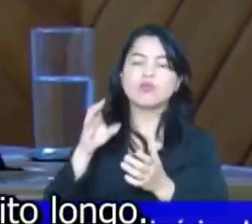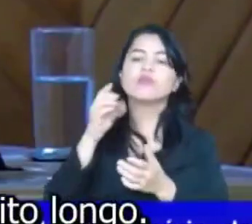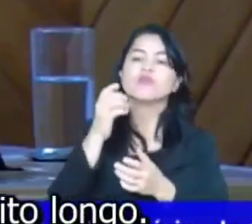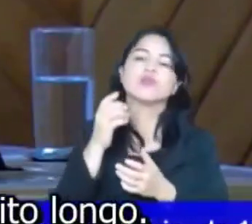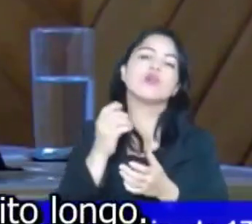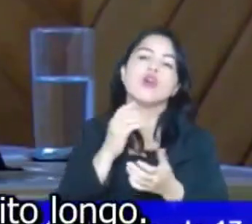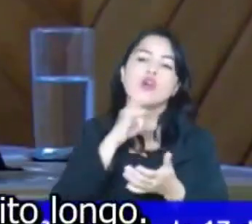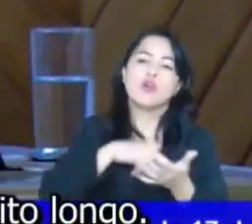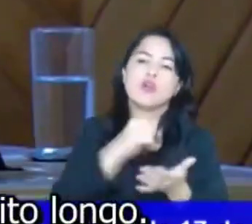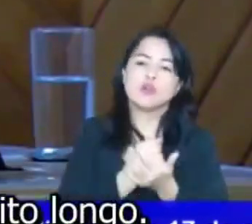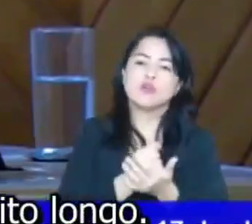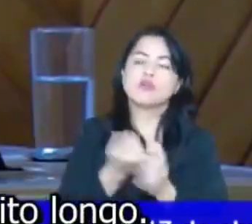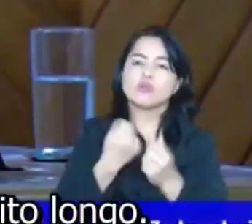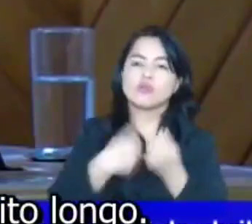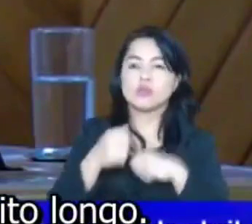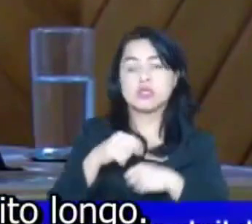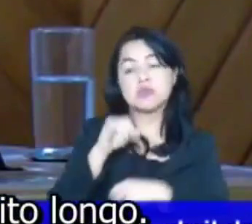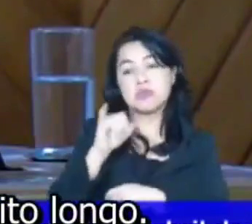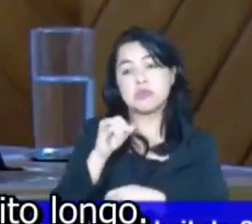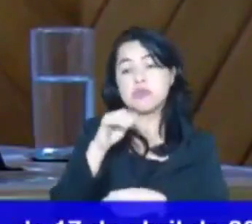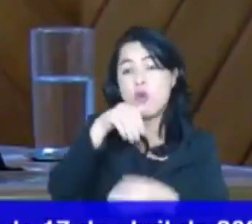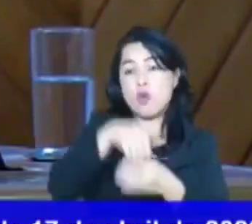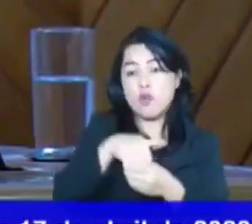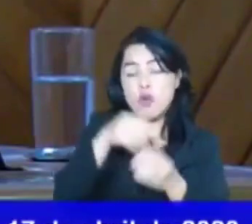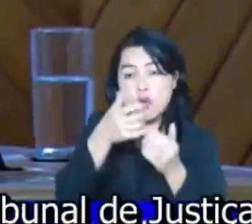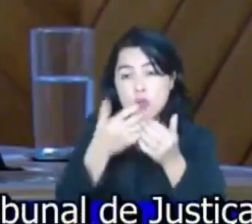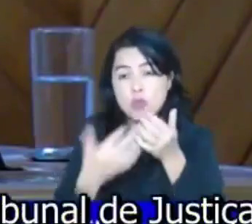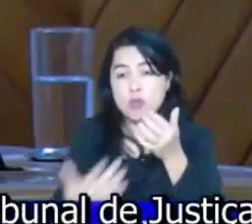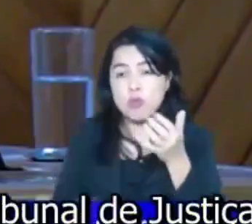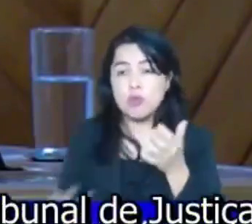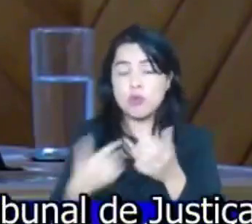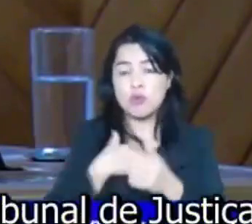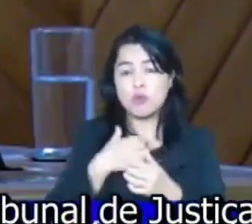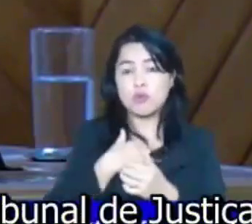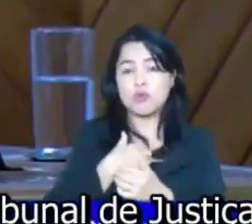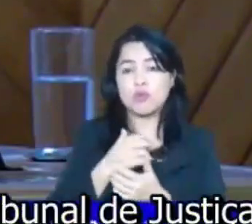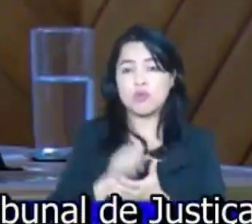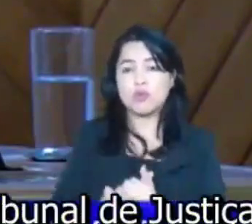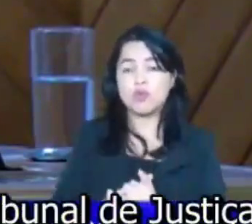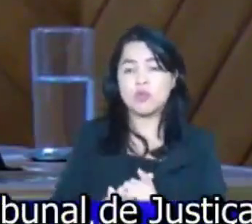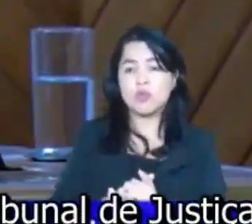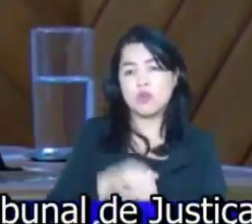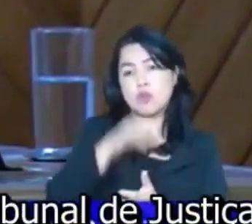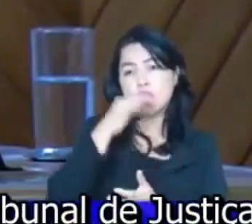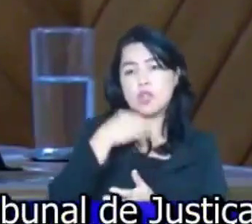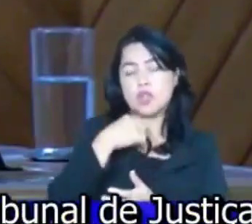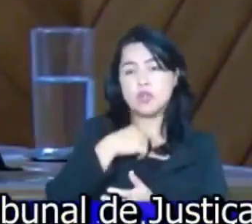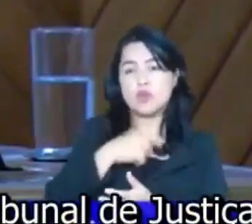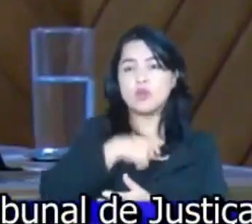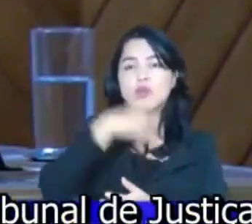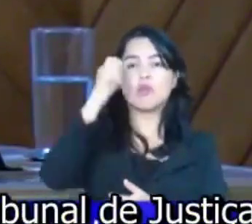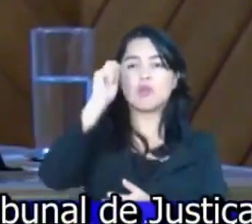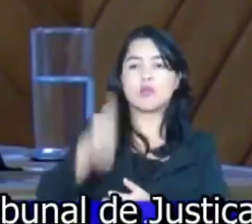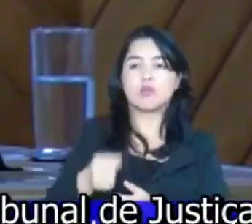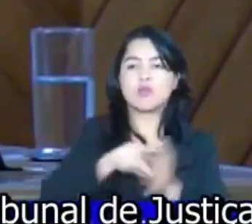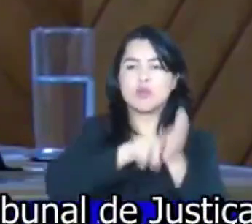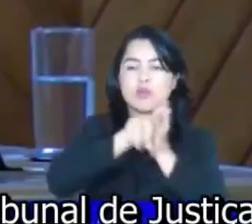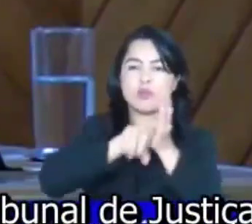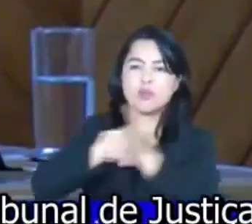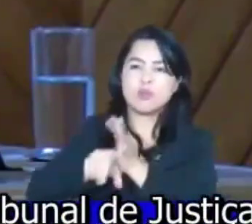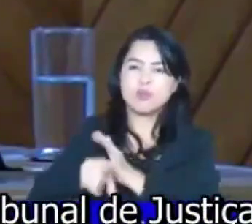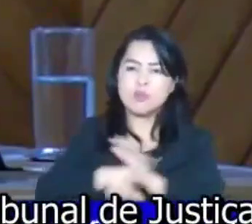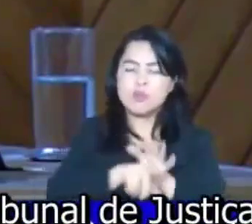administrativo. Se os colegas, como eu disse, o voto é muito longo, eu, inclusive, como desembargador, analisei